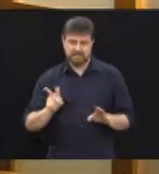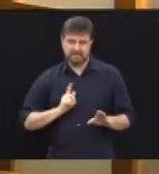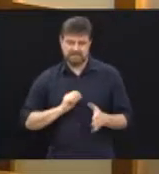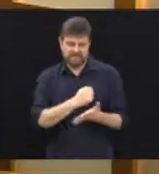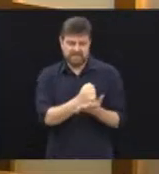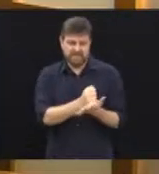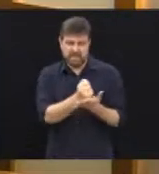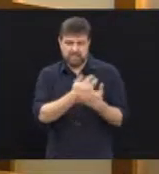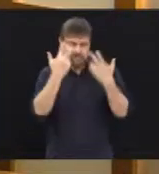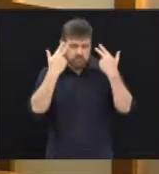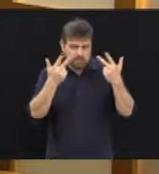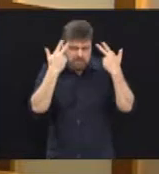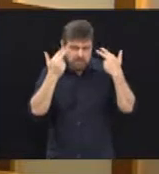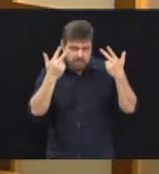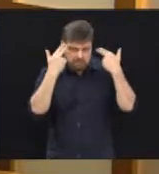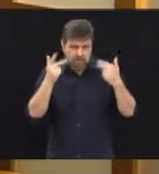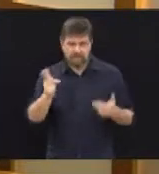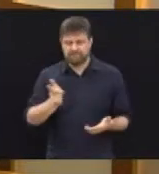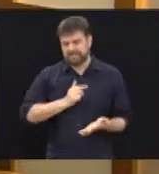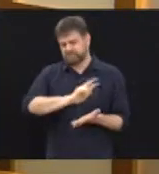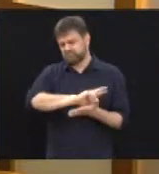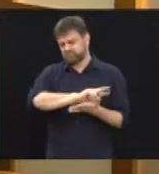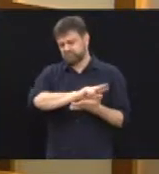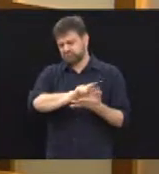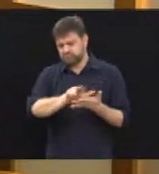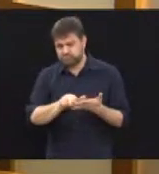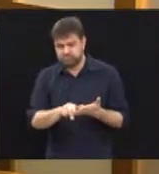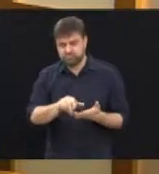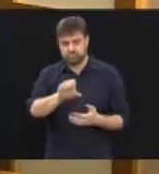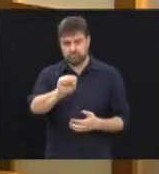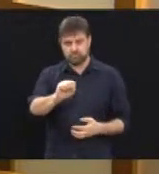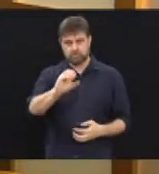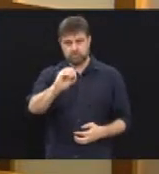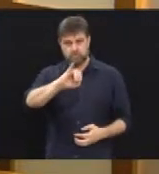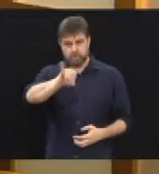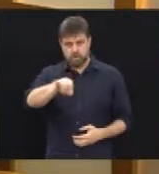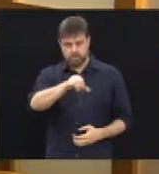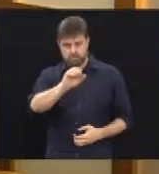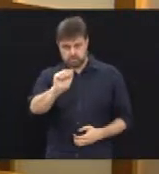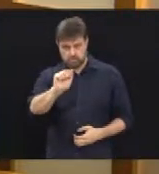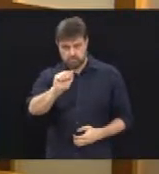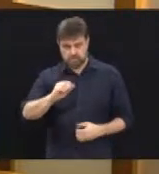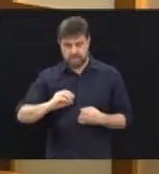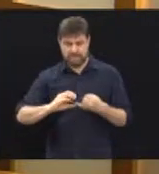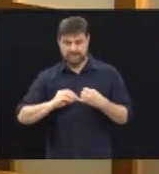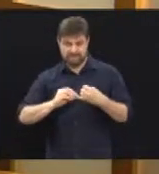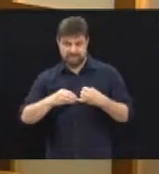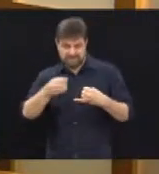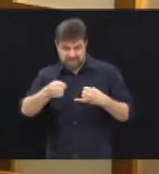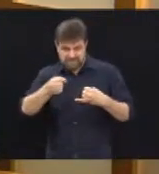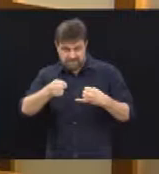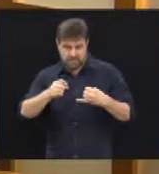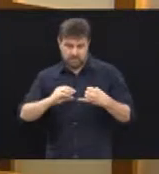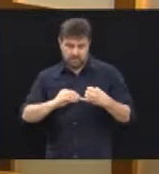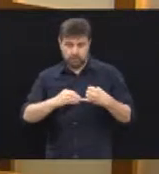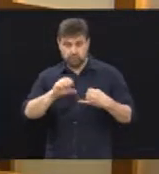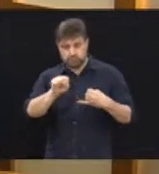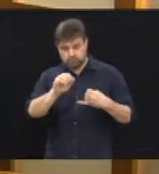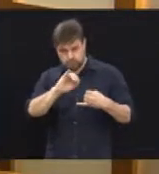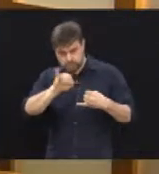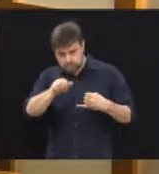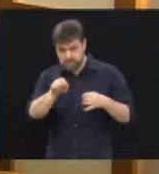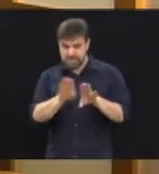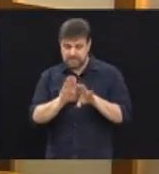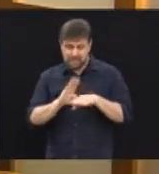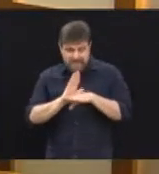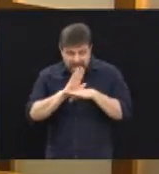medicamentos naturais à base de amora, à base de soja, que acabam por diminuir os sintomas, principalmente essa parte de